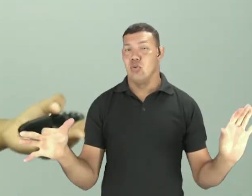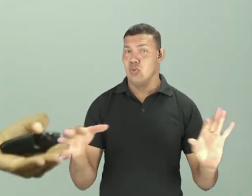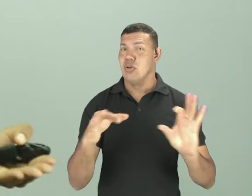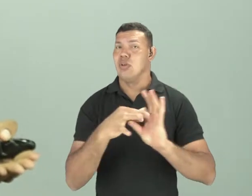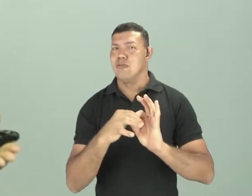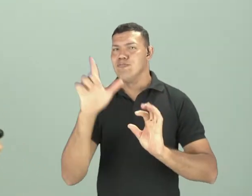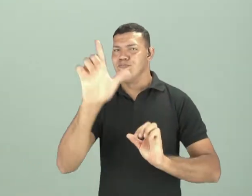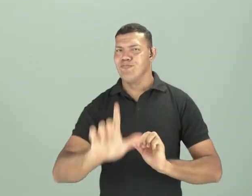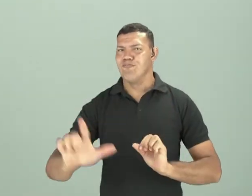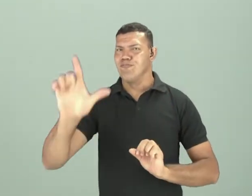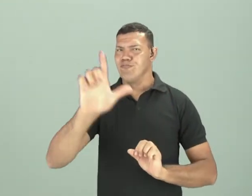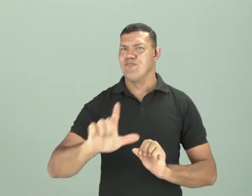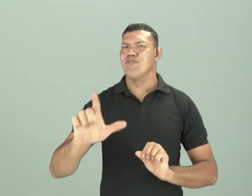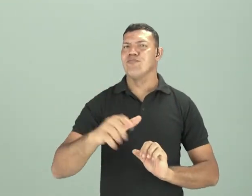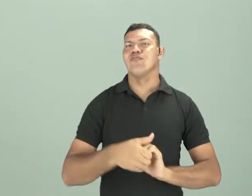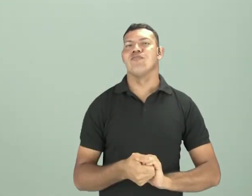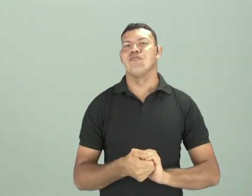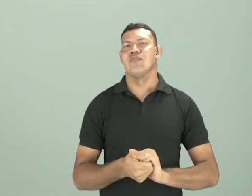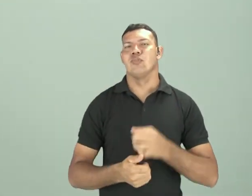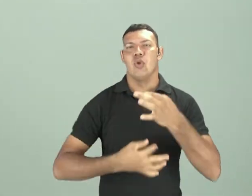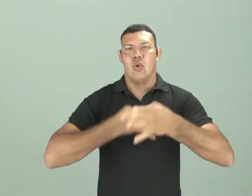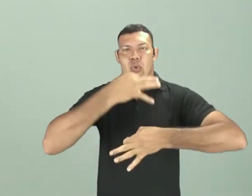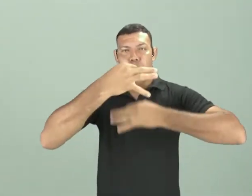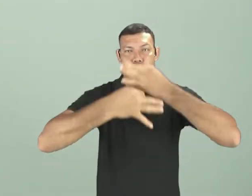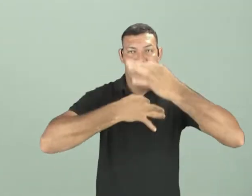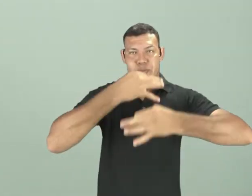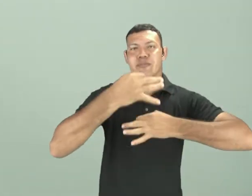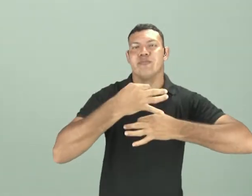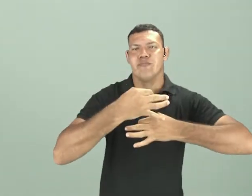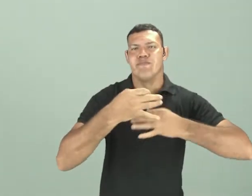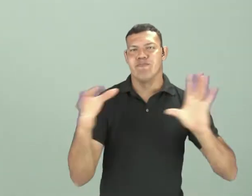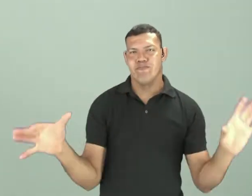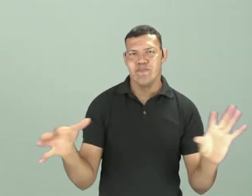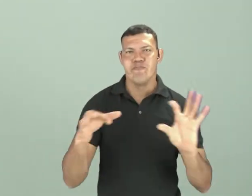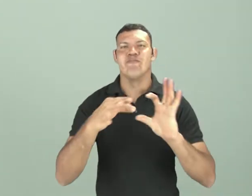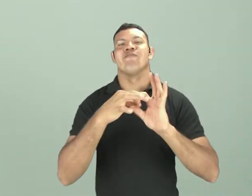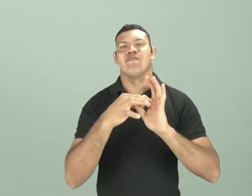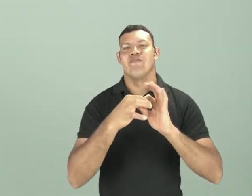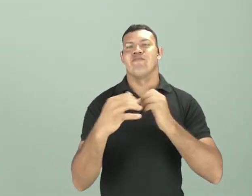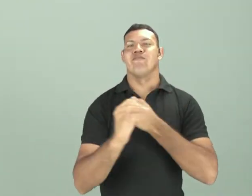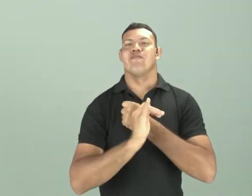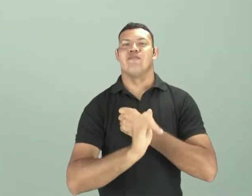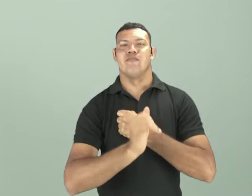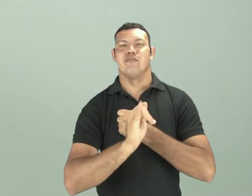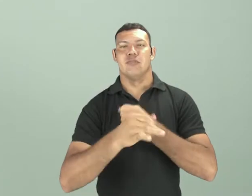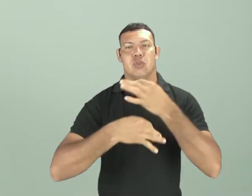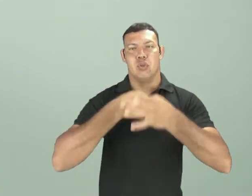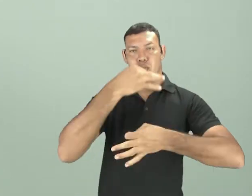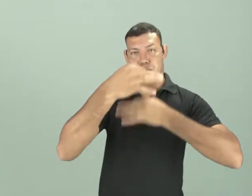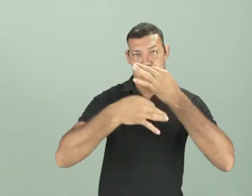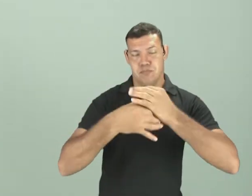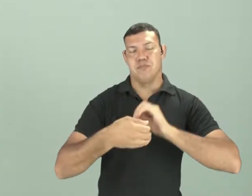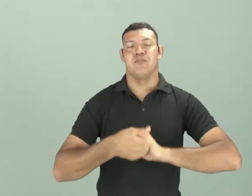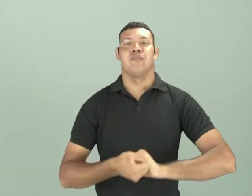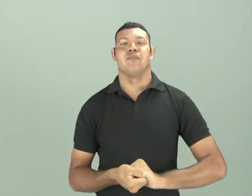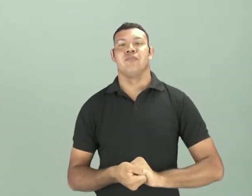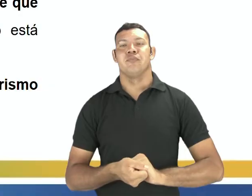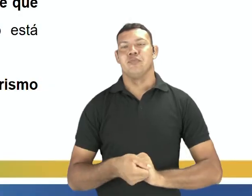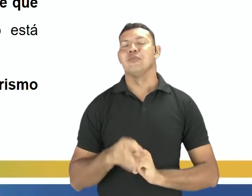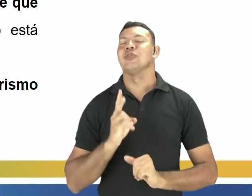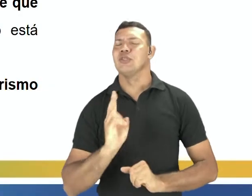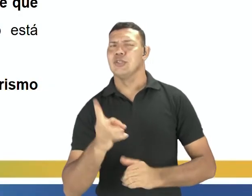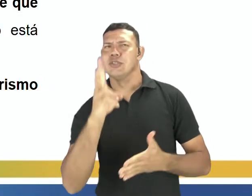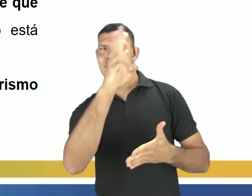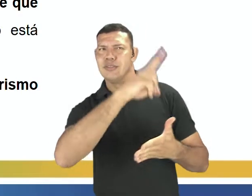parte literária com a parte argumentativa e aí, juntando, faz-se a crônica argumentativa. Continuando a